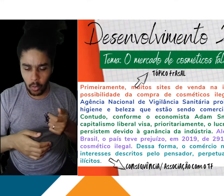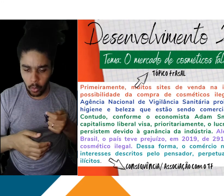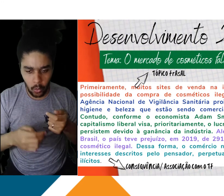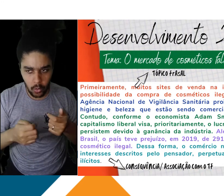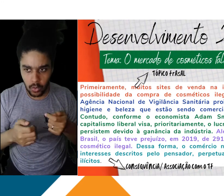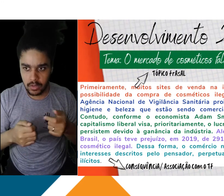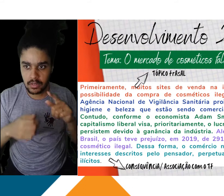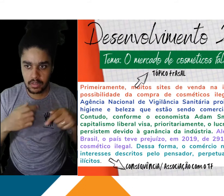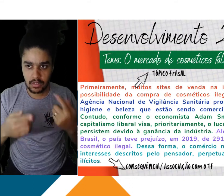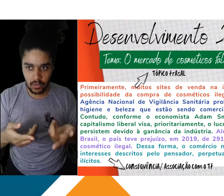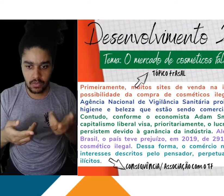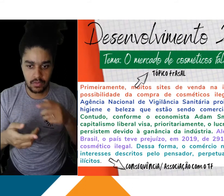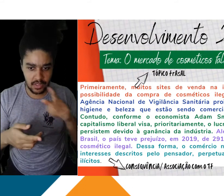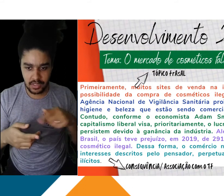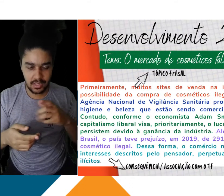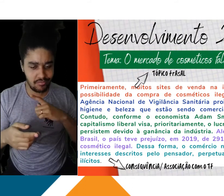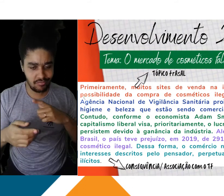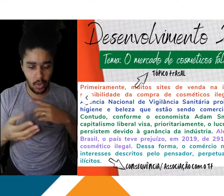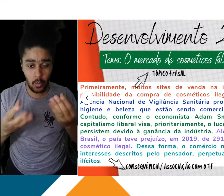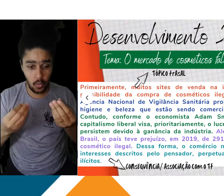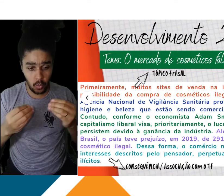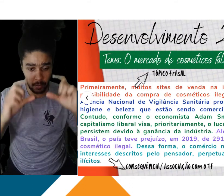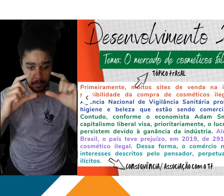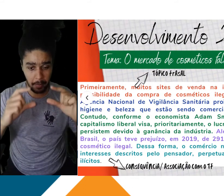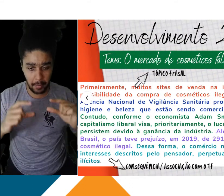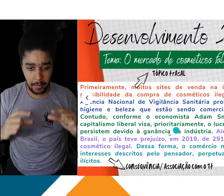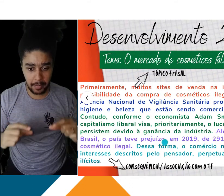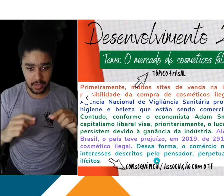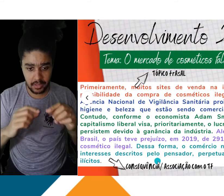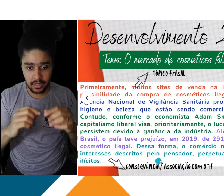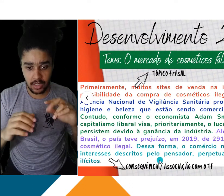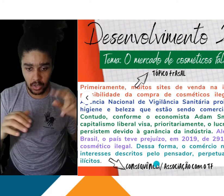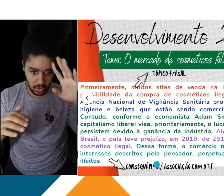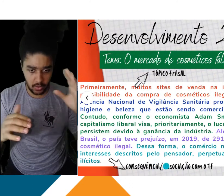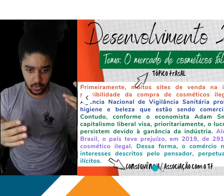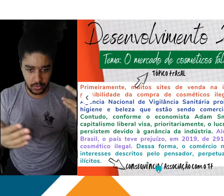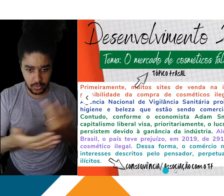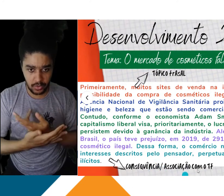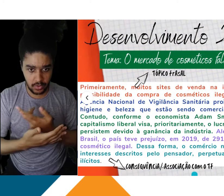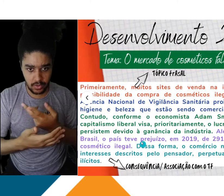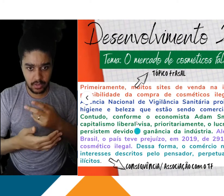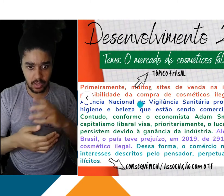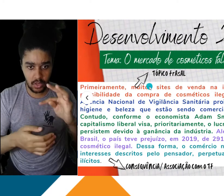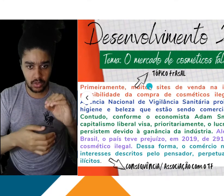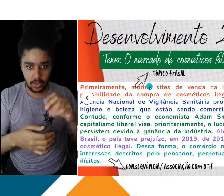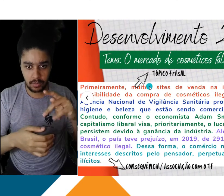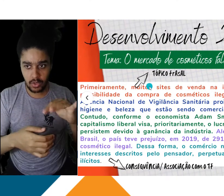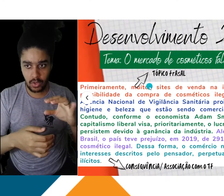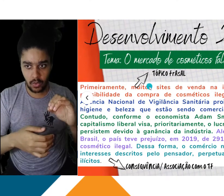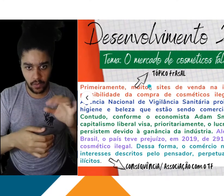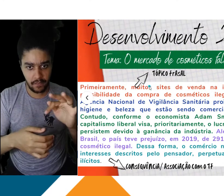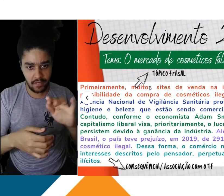associam? Muito pouco. Então, você tem aqui um inchaço de repertório. E, por fim, você tem uma consequência que se associa ao